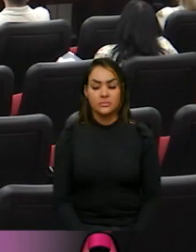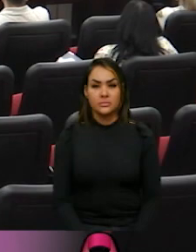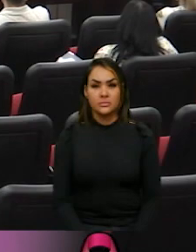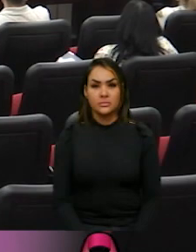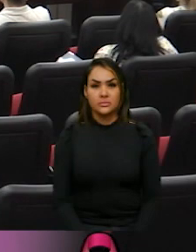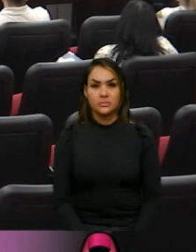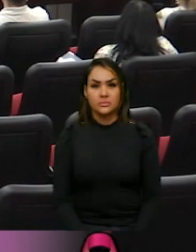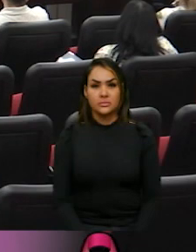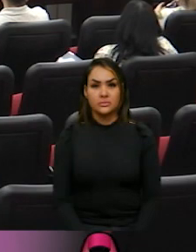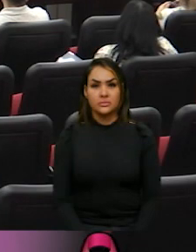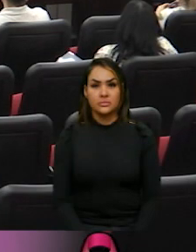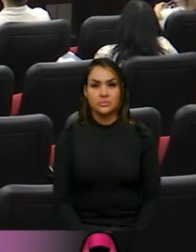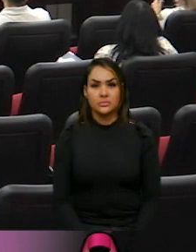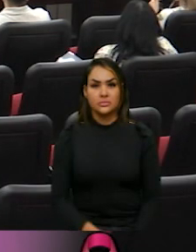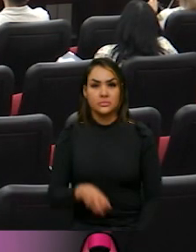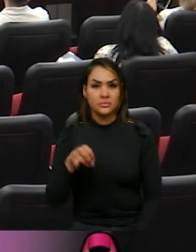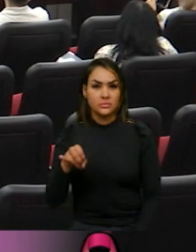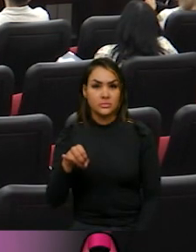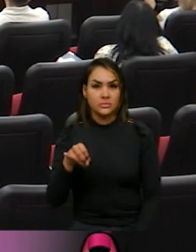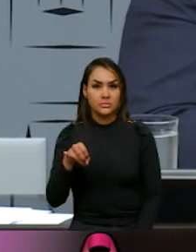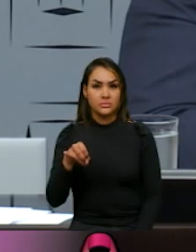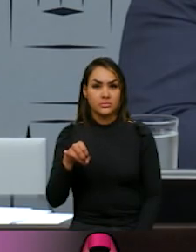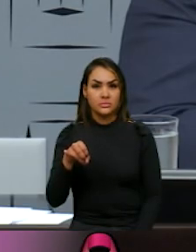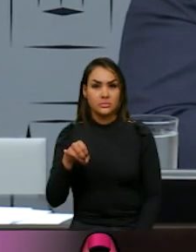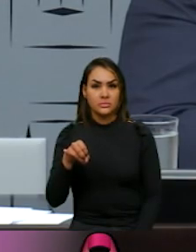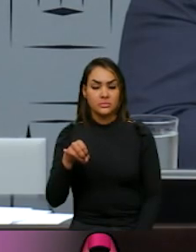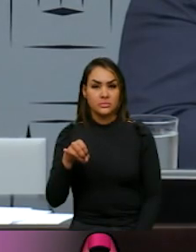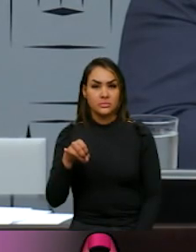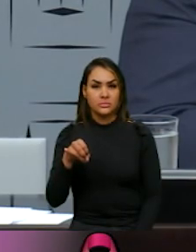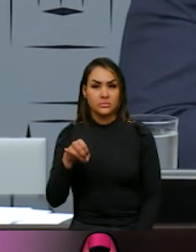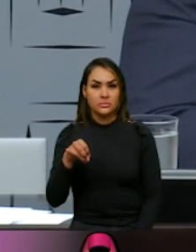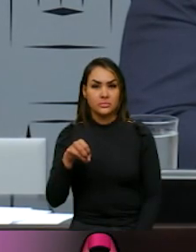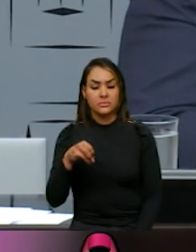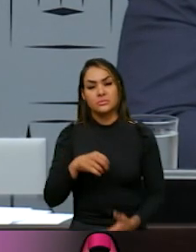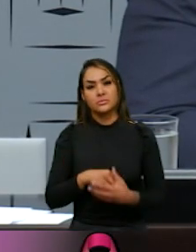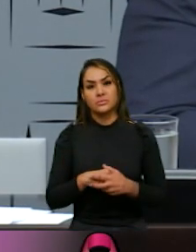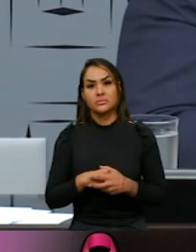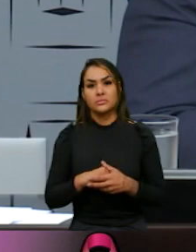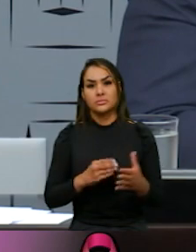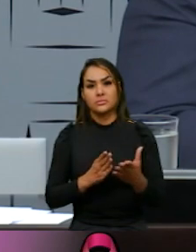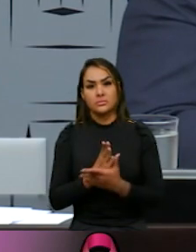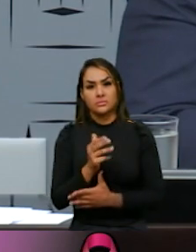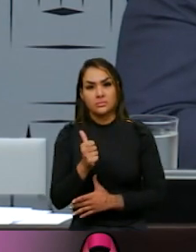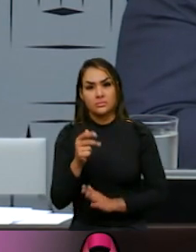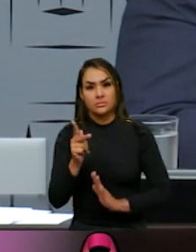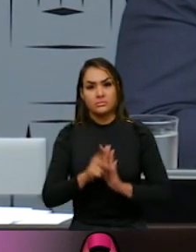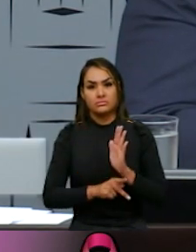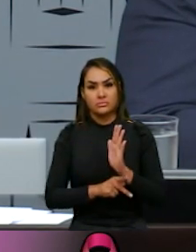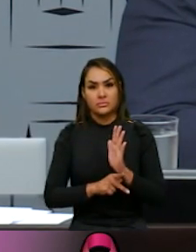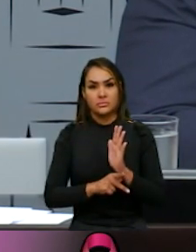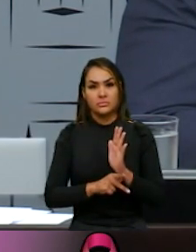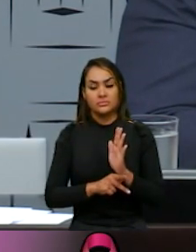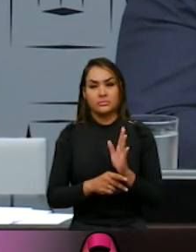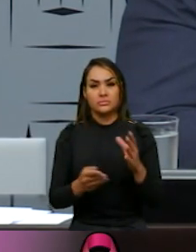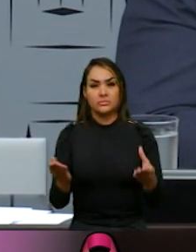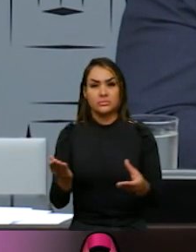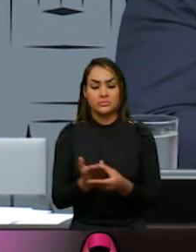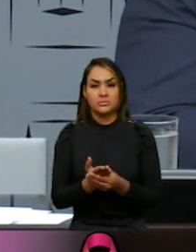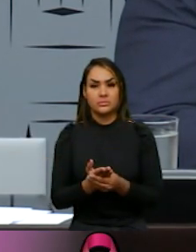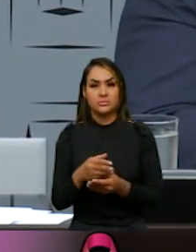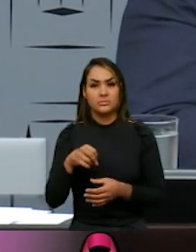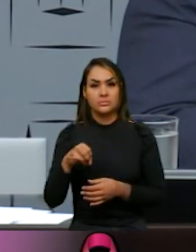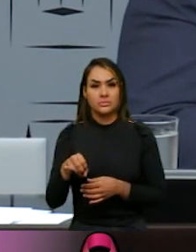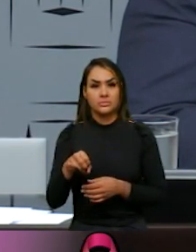Se aprovado o parecer, o projeto será arquivado. Se rejeitado, seguirá sua tramitação normal. Sim, mantém